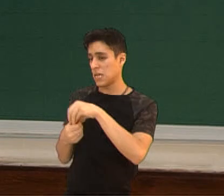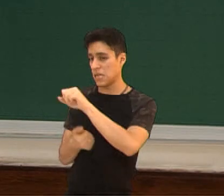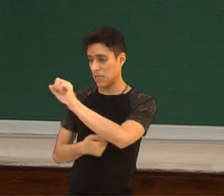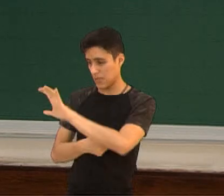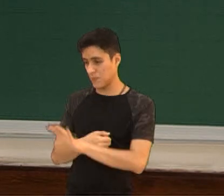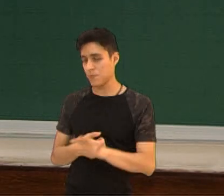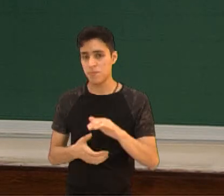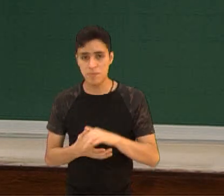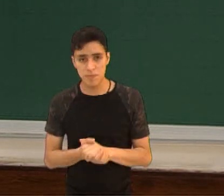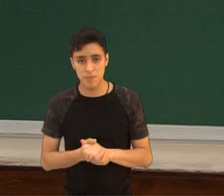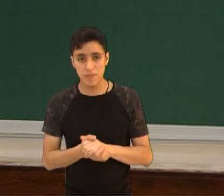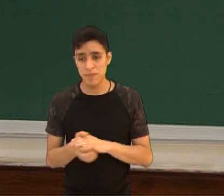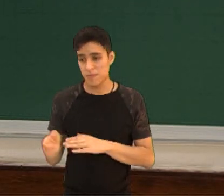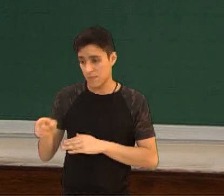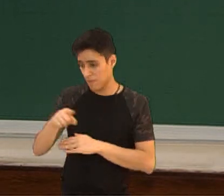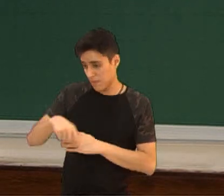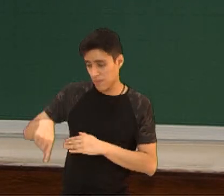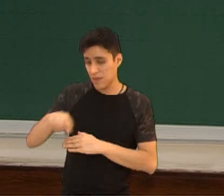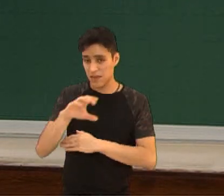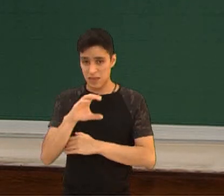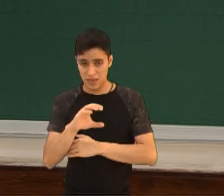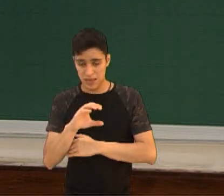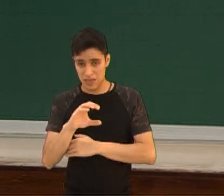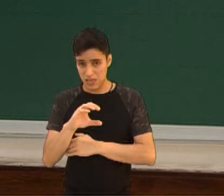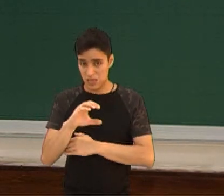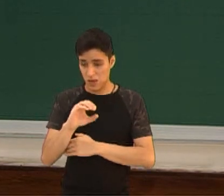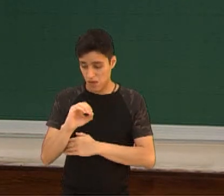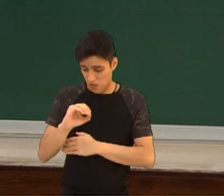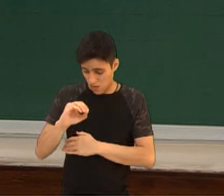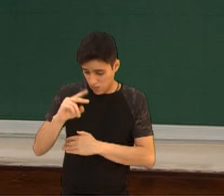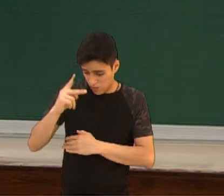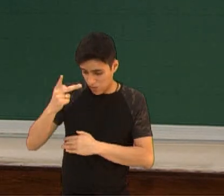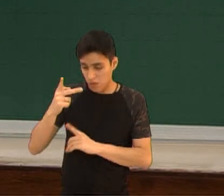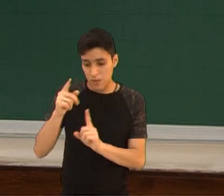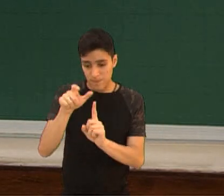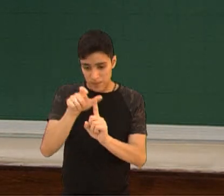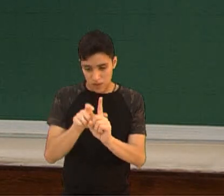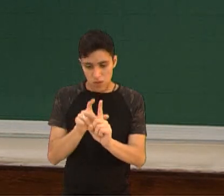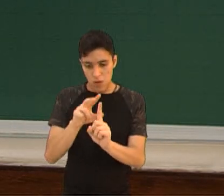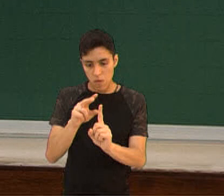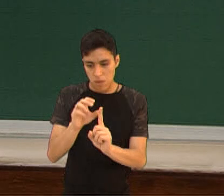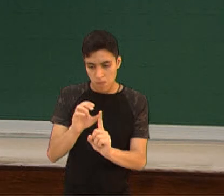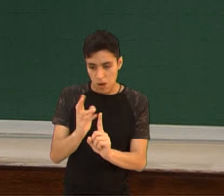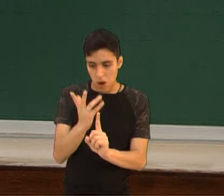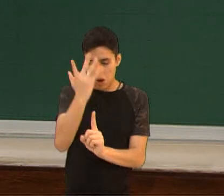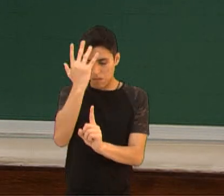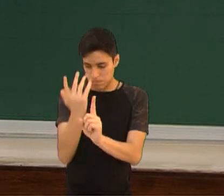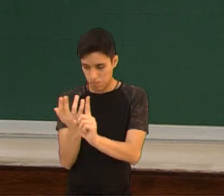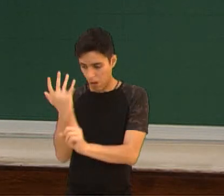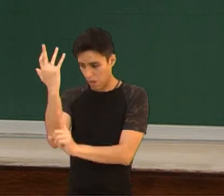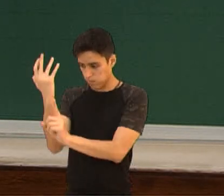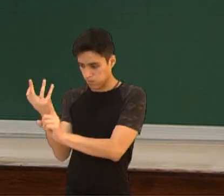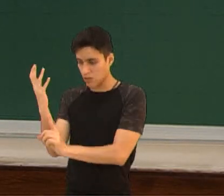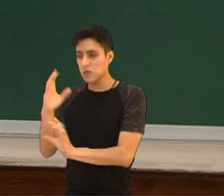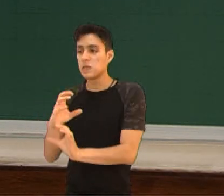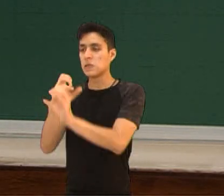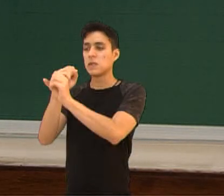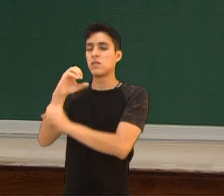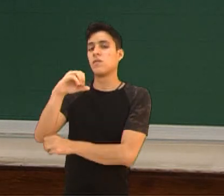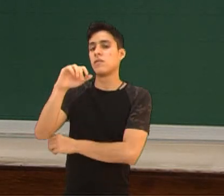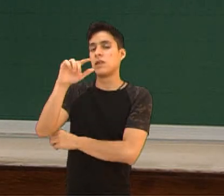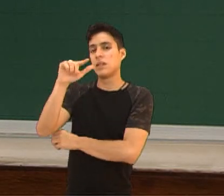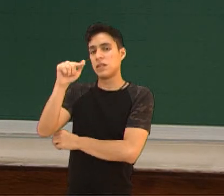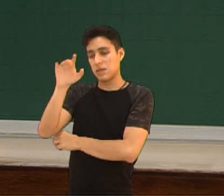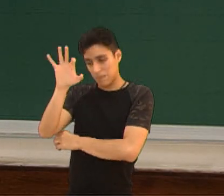de emissões per capita de CO2, per capita é por habitante. Entre 2000 e 2008, na Ásia foi de